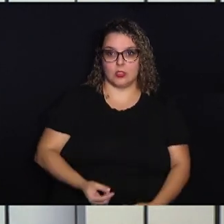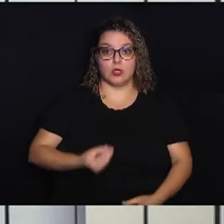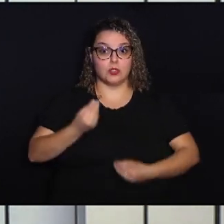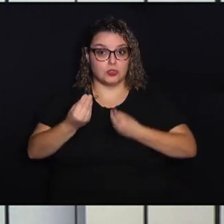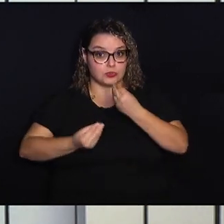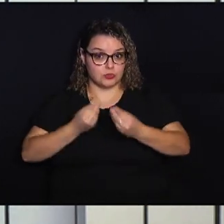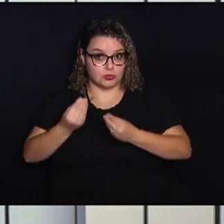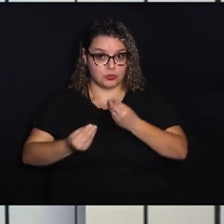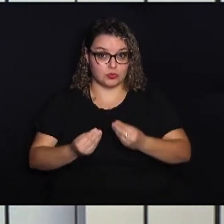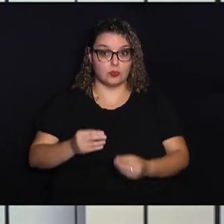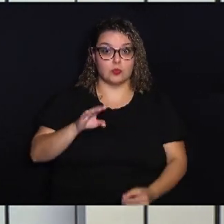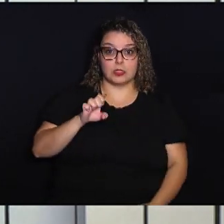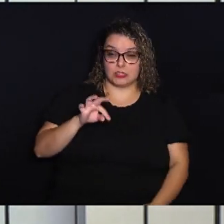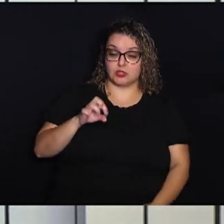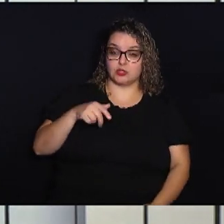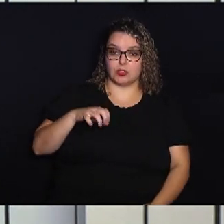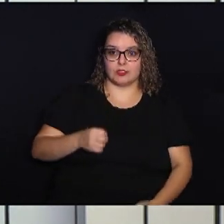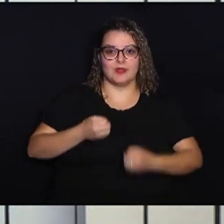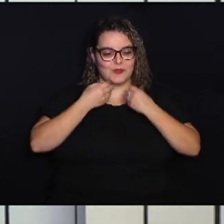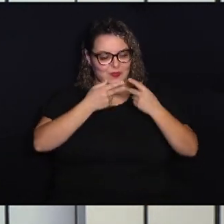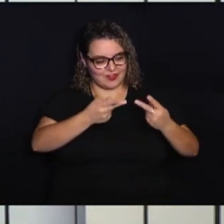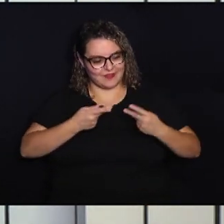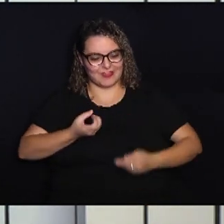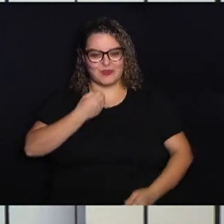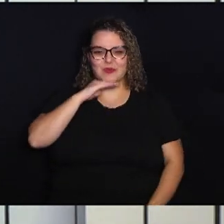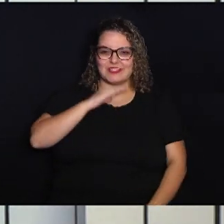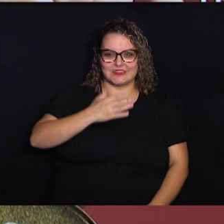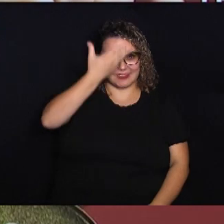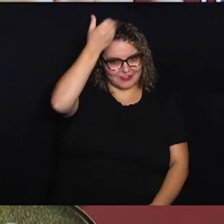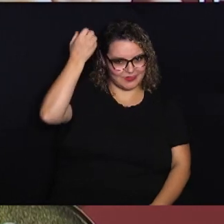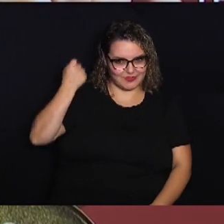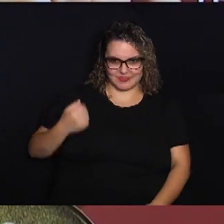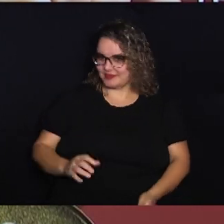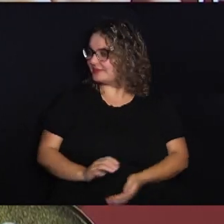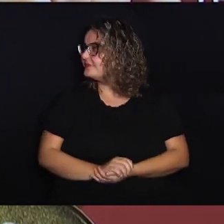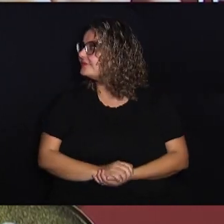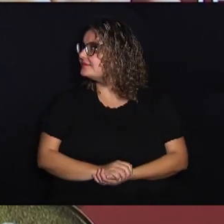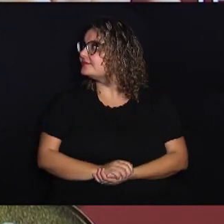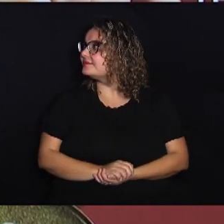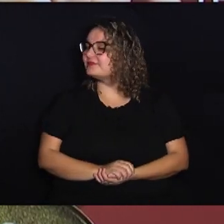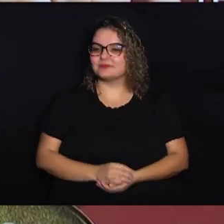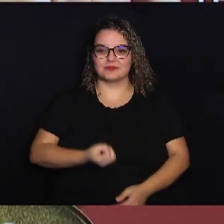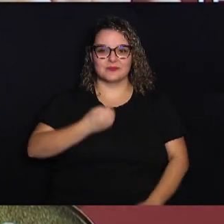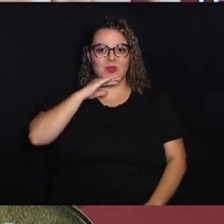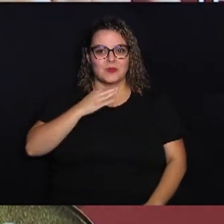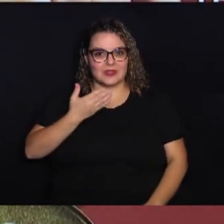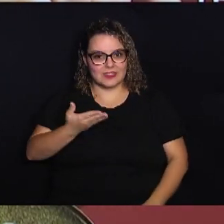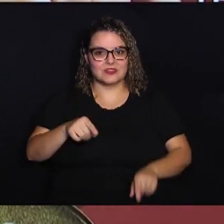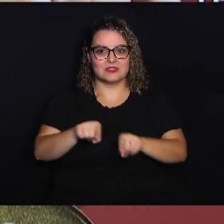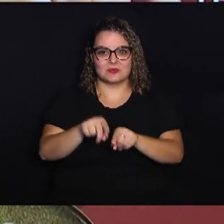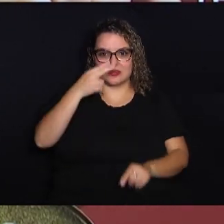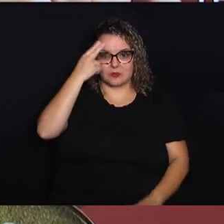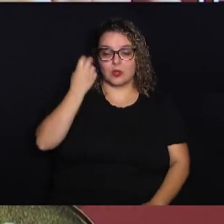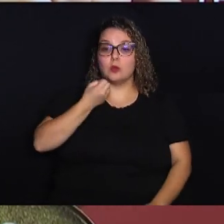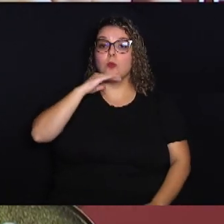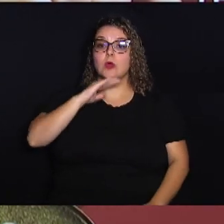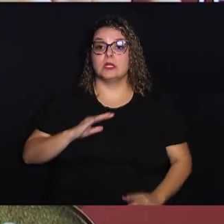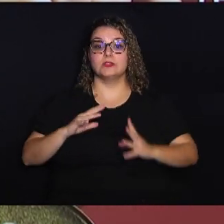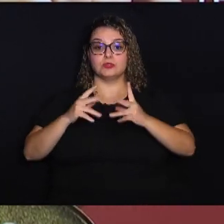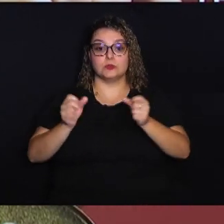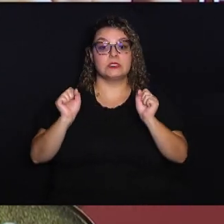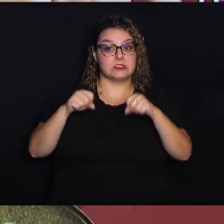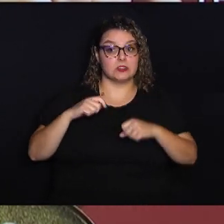estão esses estoques. Seja bem-vinda e boa tarde, Rúbia. Boa tarde para você também, Gabriel. Boa tarde a todos. Sim,